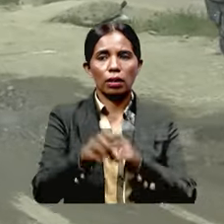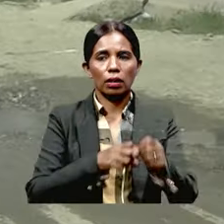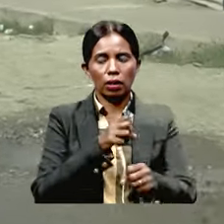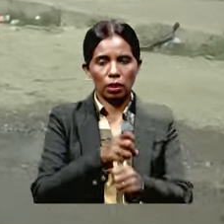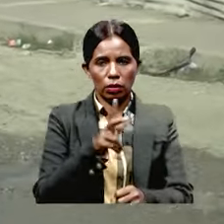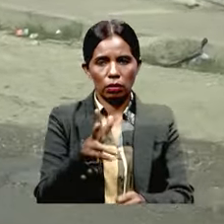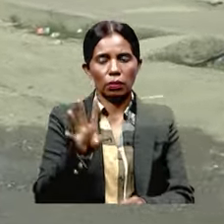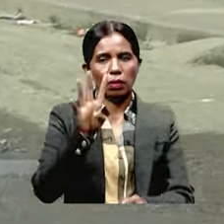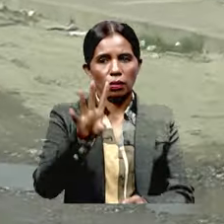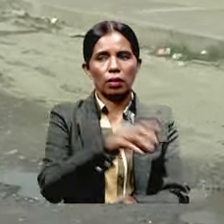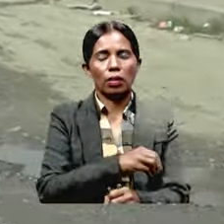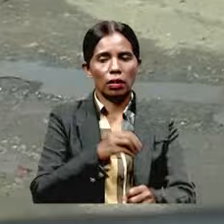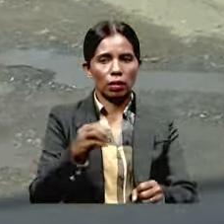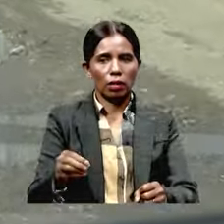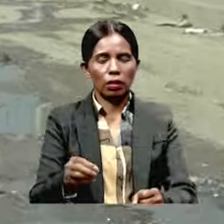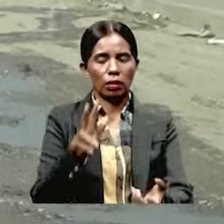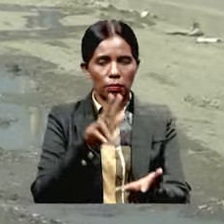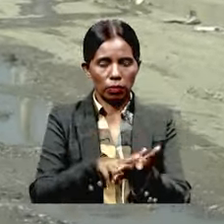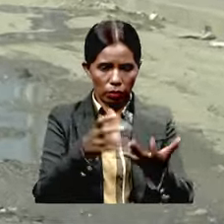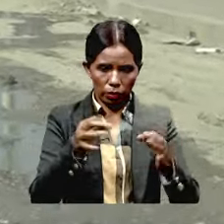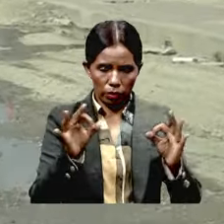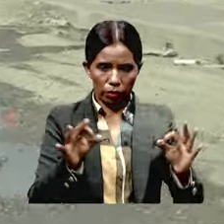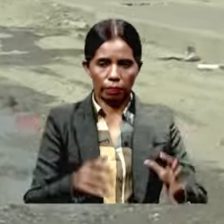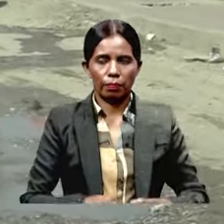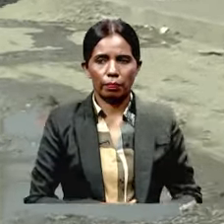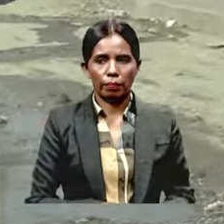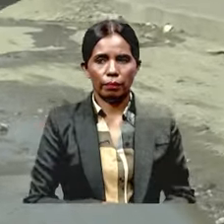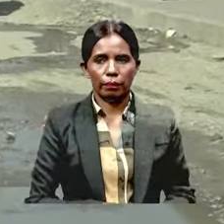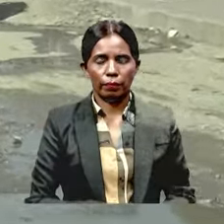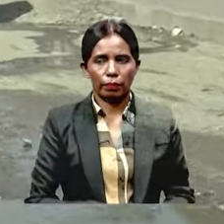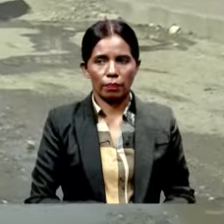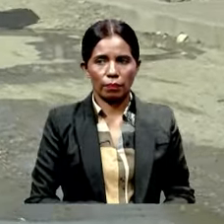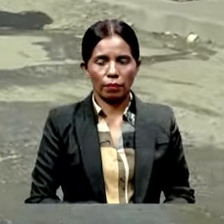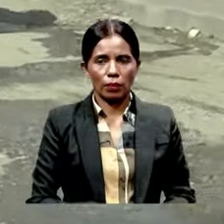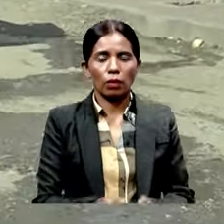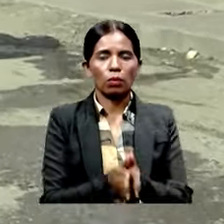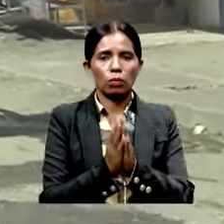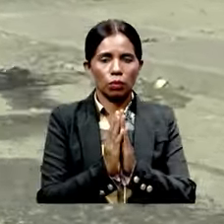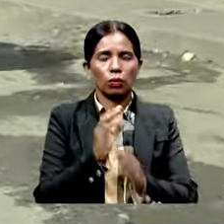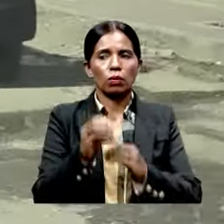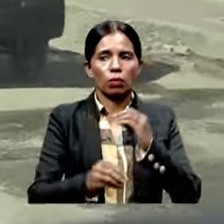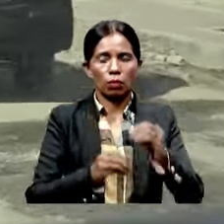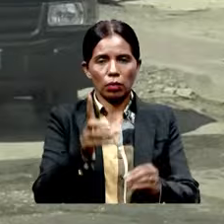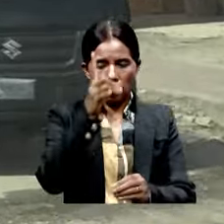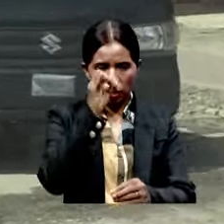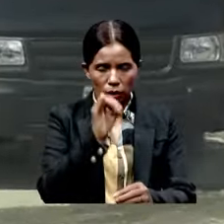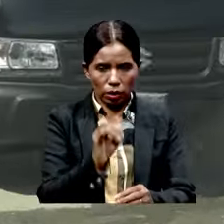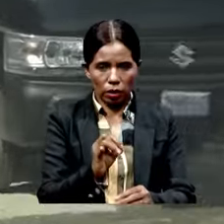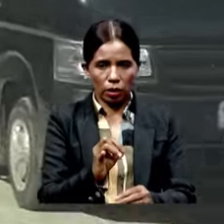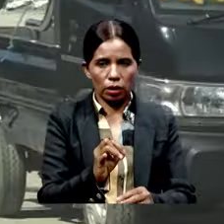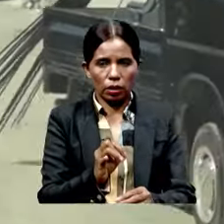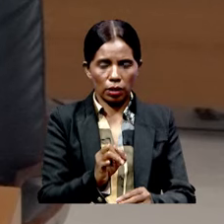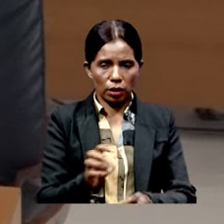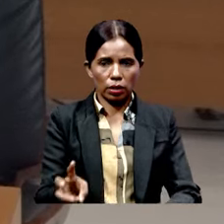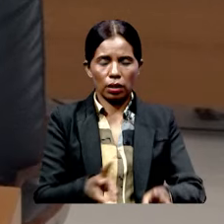rua nulo resinhat, nebe aprovado ona. Kesta on ne be o inclusu kono ba dili laran ya ne dili